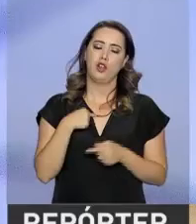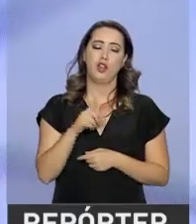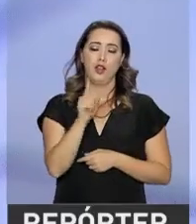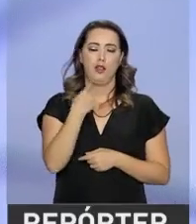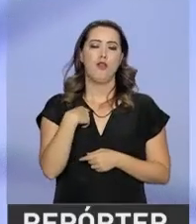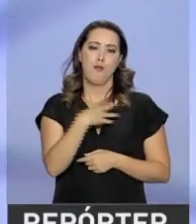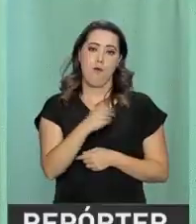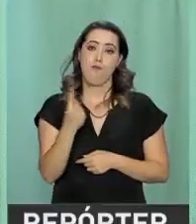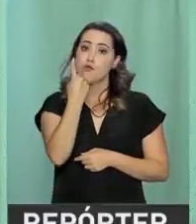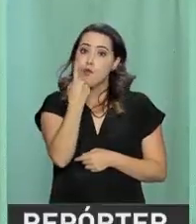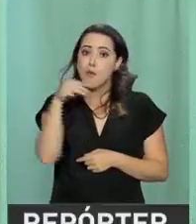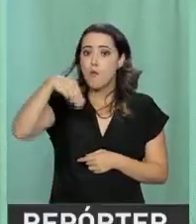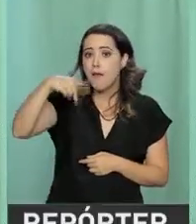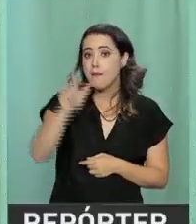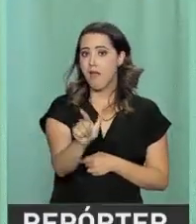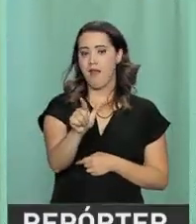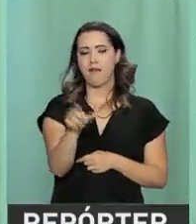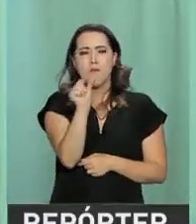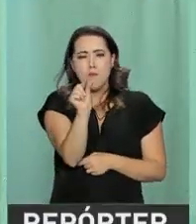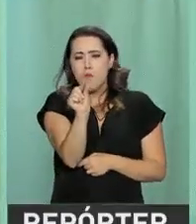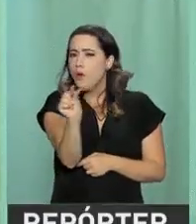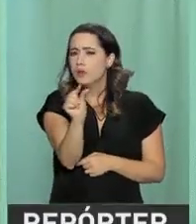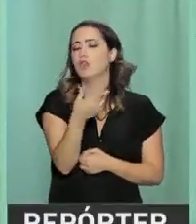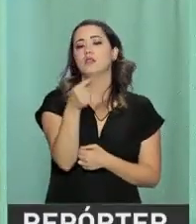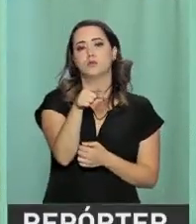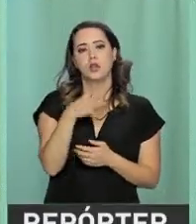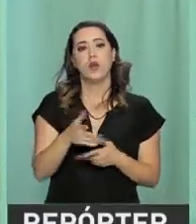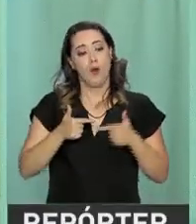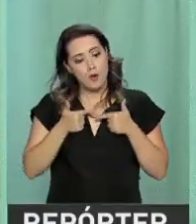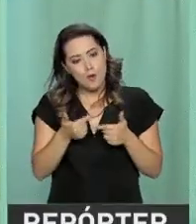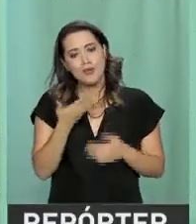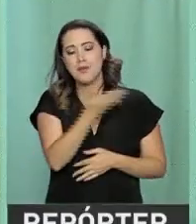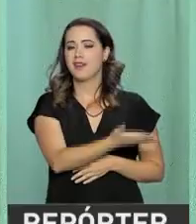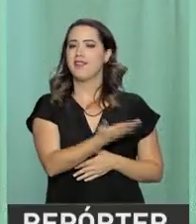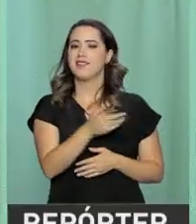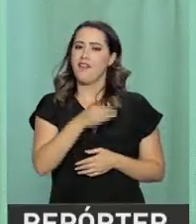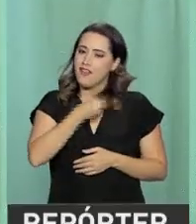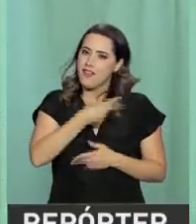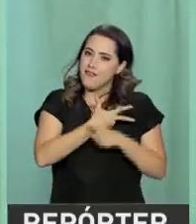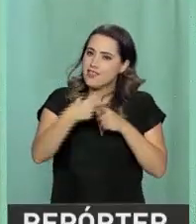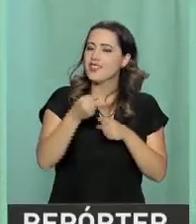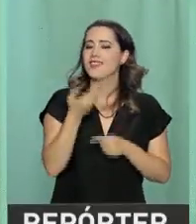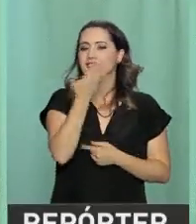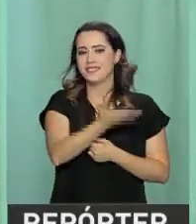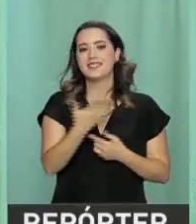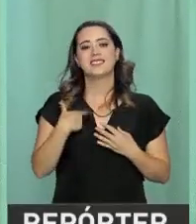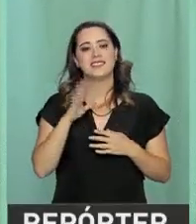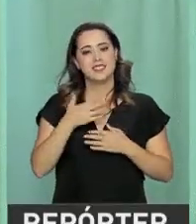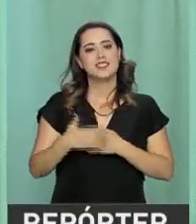com MLs. Eu me sinto muito feliz, né? Porque é uma luta para ele, né? Como se fosse uma vitória para ele também, ele